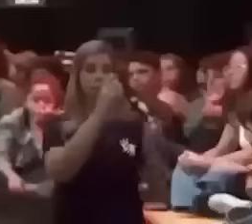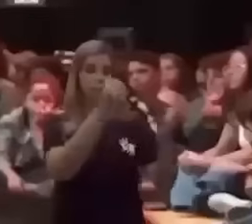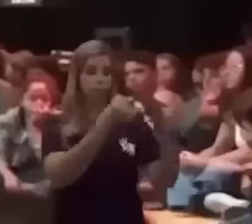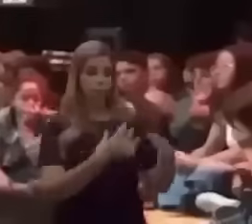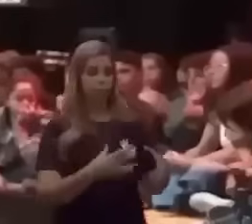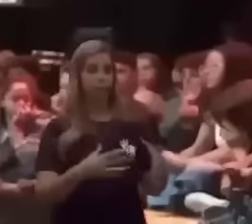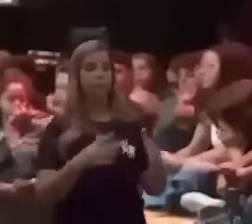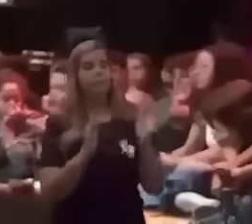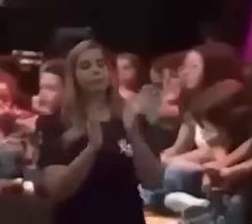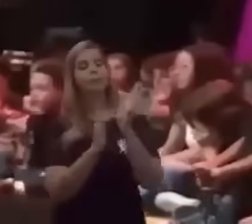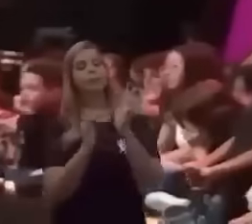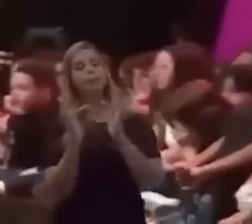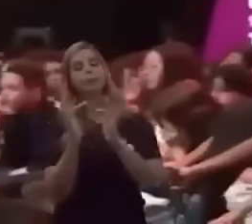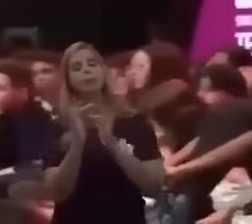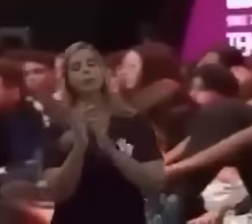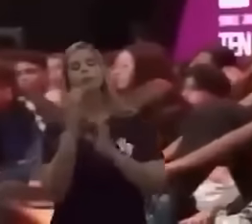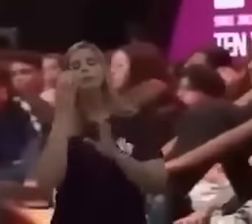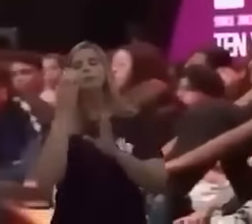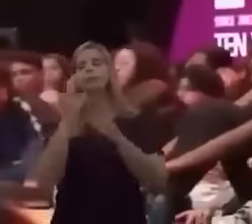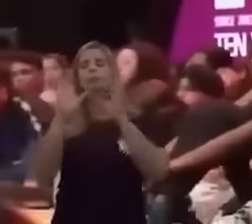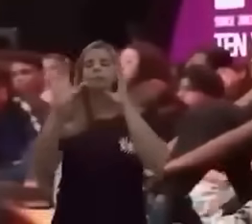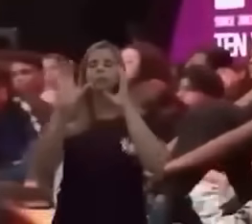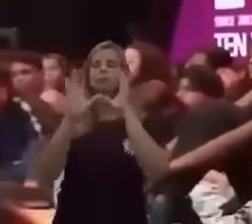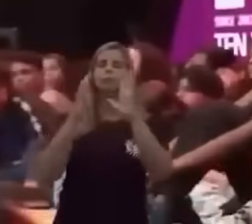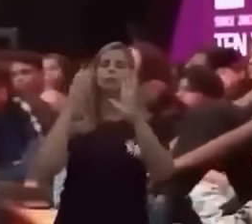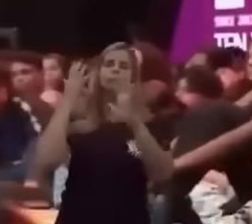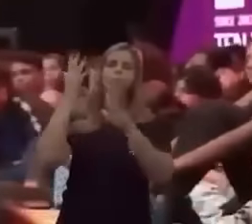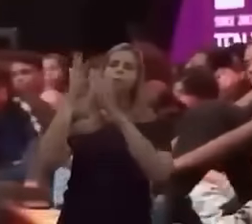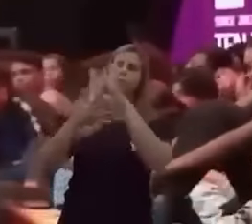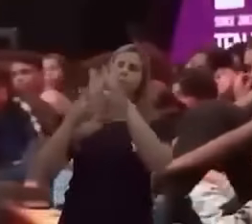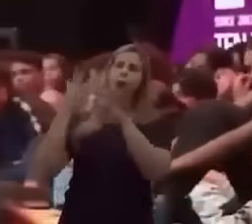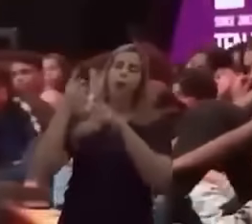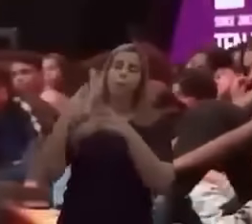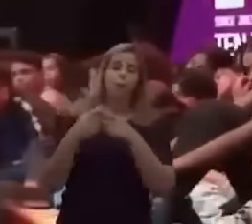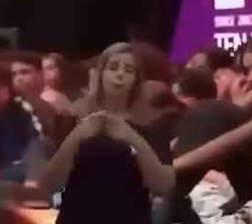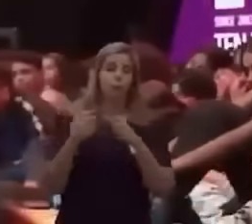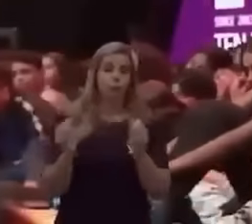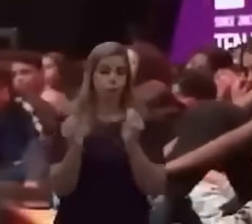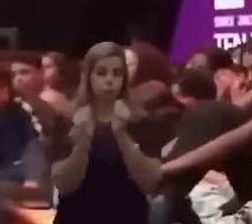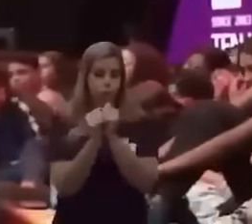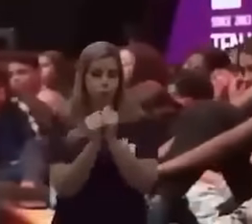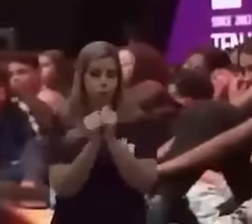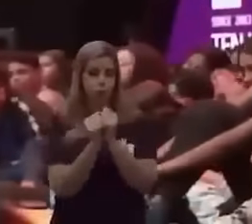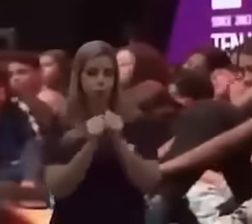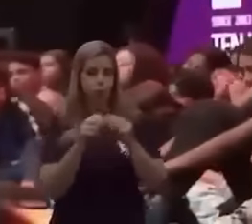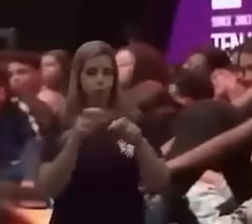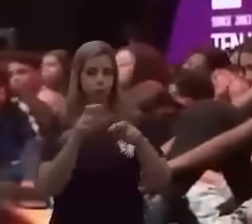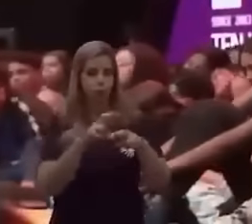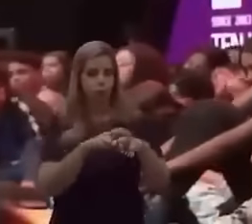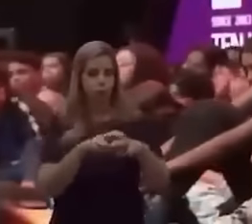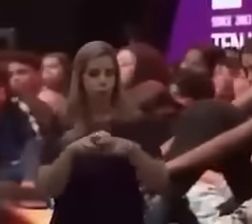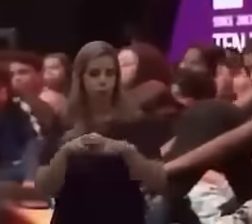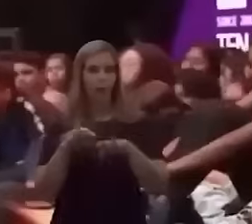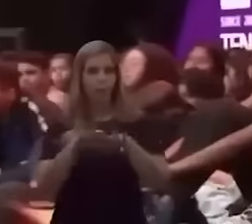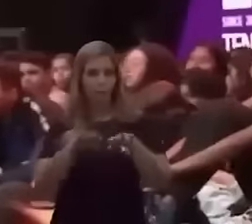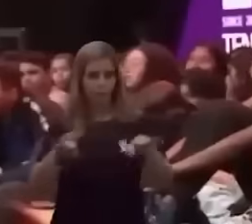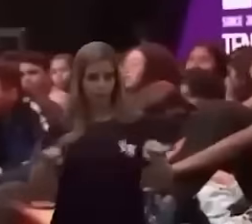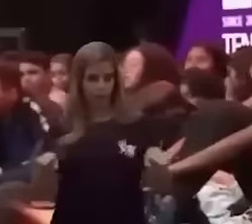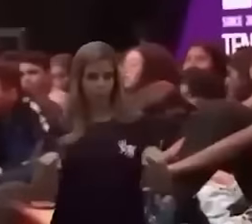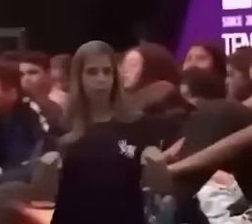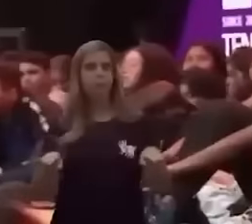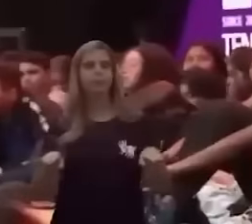hino, porque na mesa, Jesus vai fazer uma afirmação absolutamente